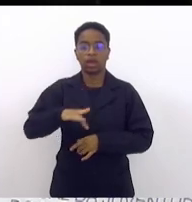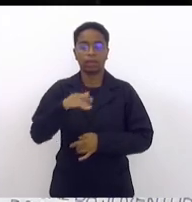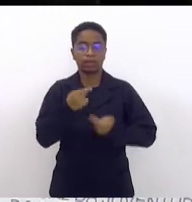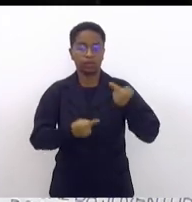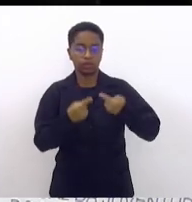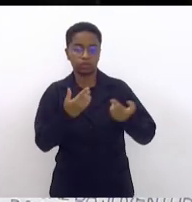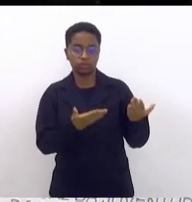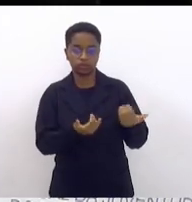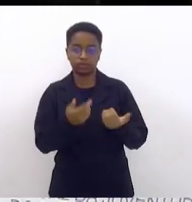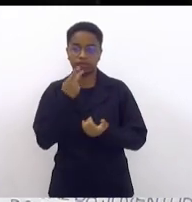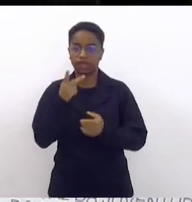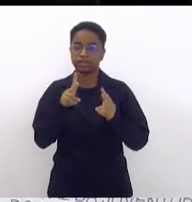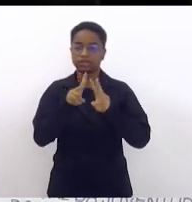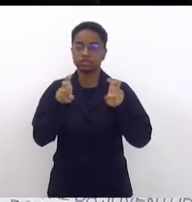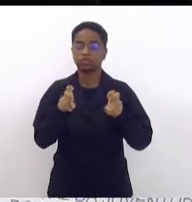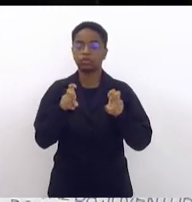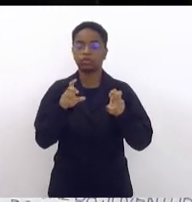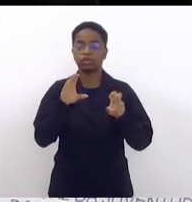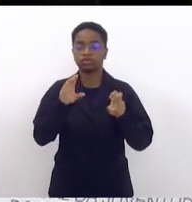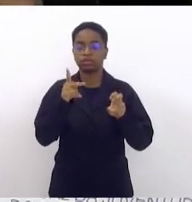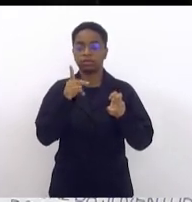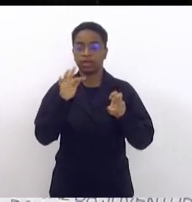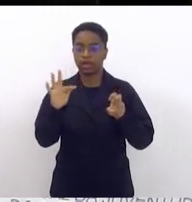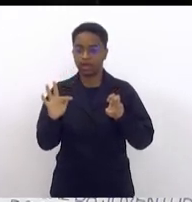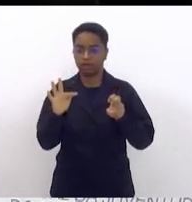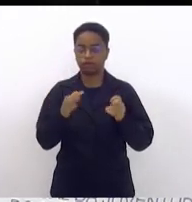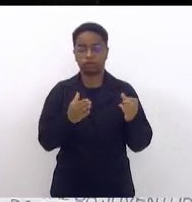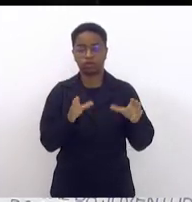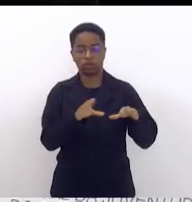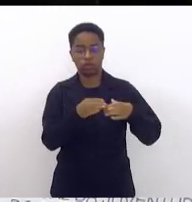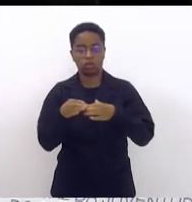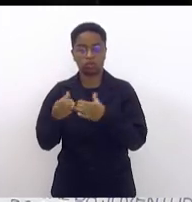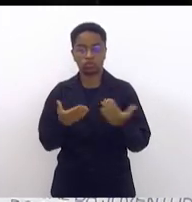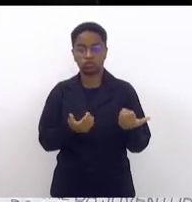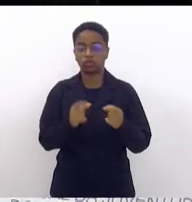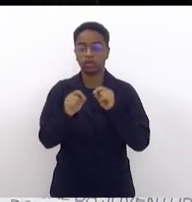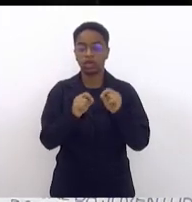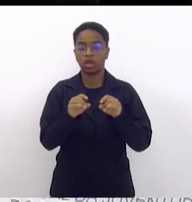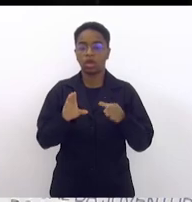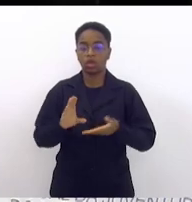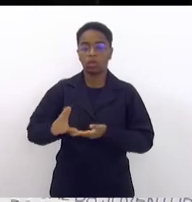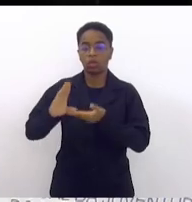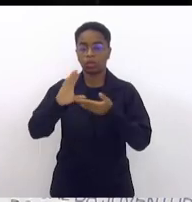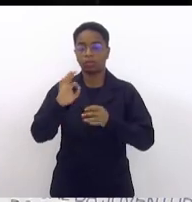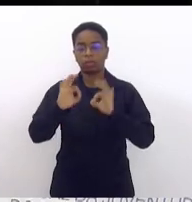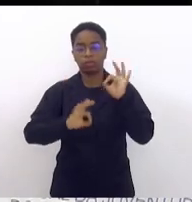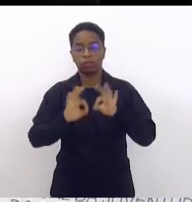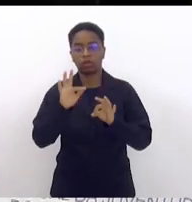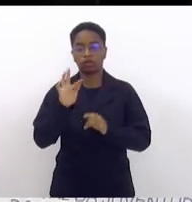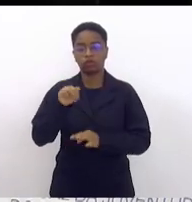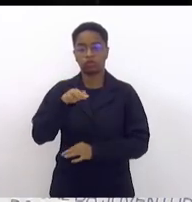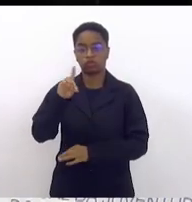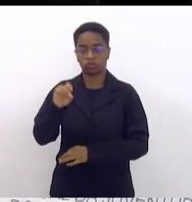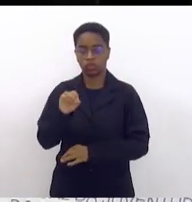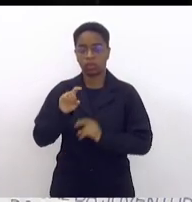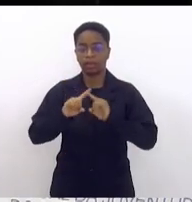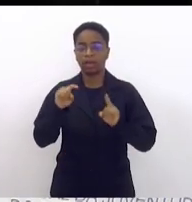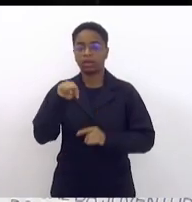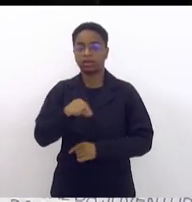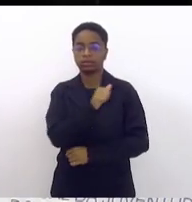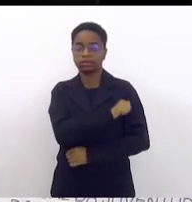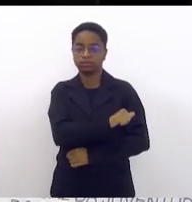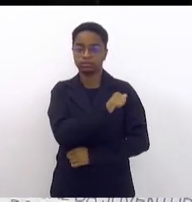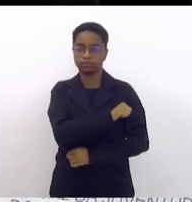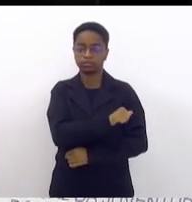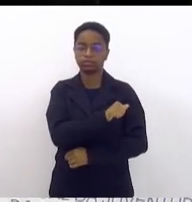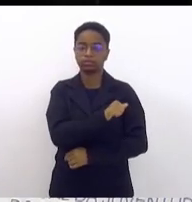sempre fala sobre o CPF né o CPF da juventude que são conselho plano e fundo o Rio de Janeiro ele vem